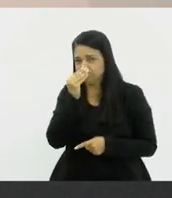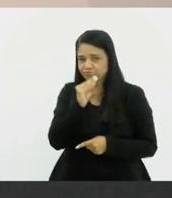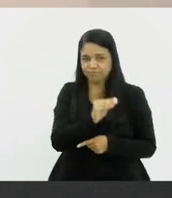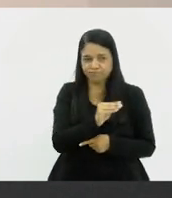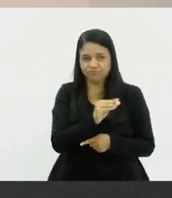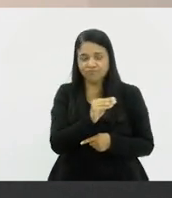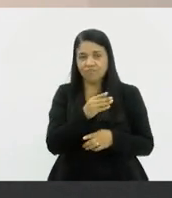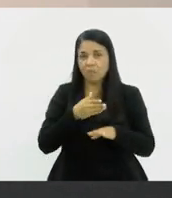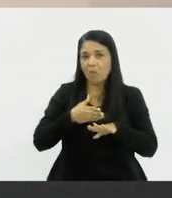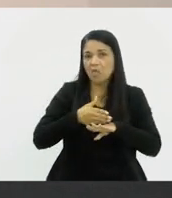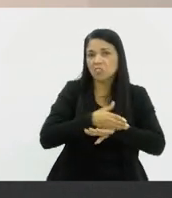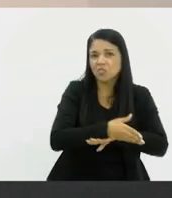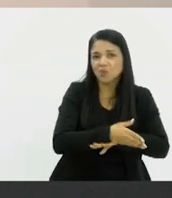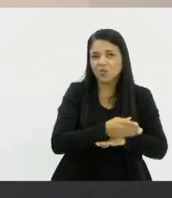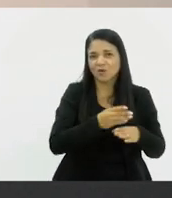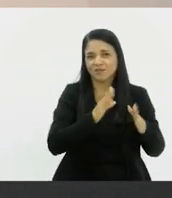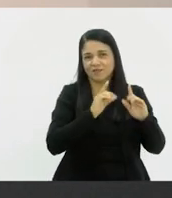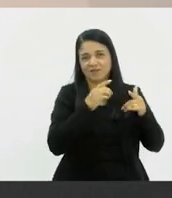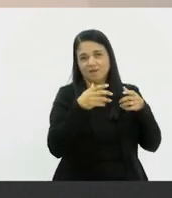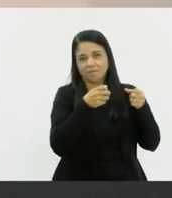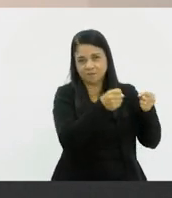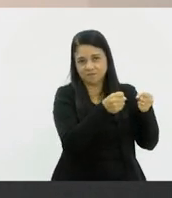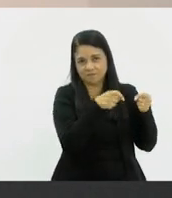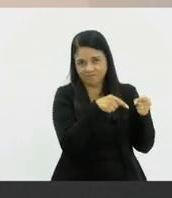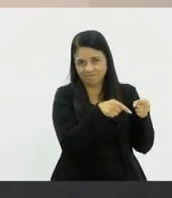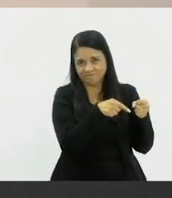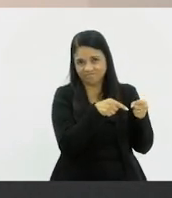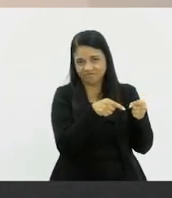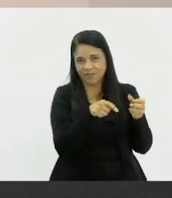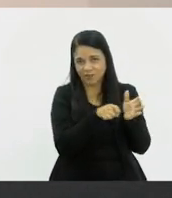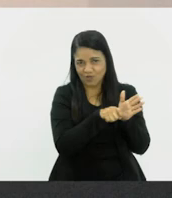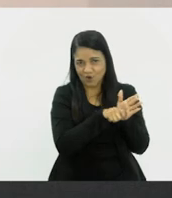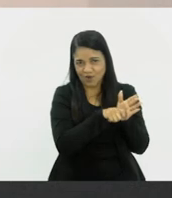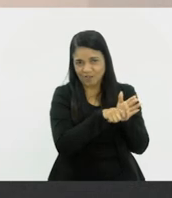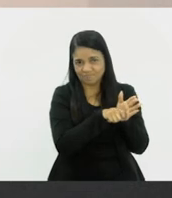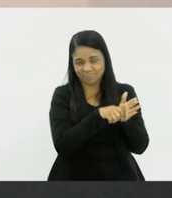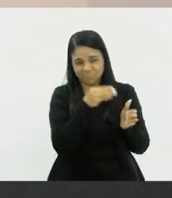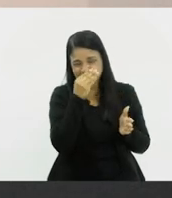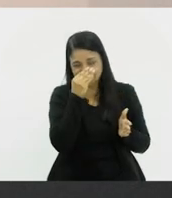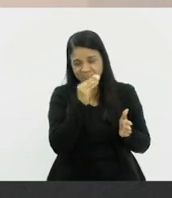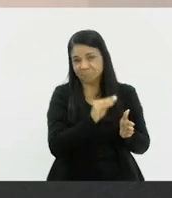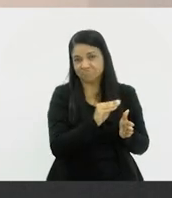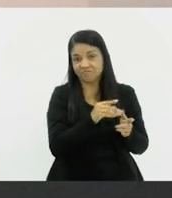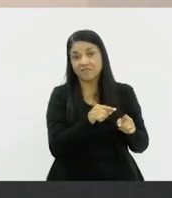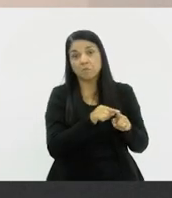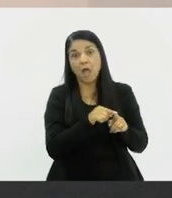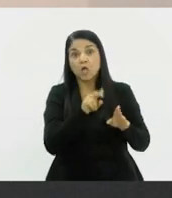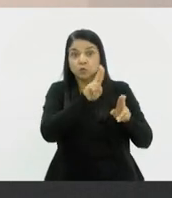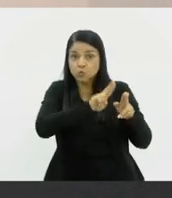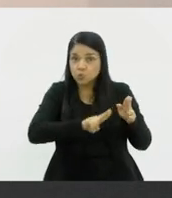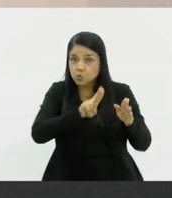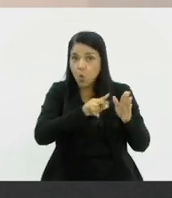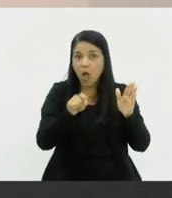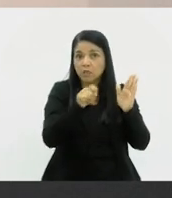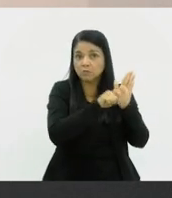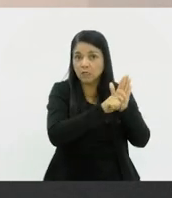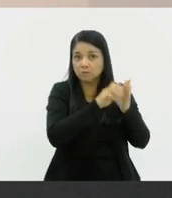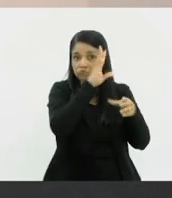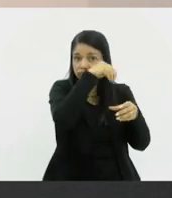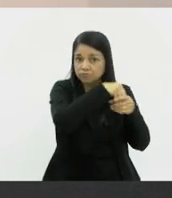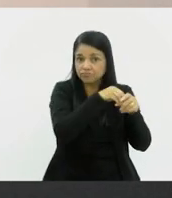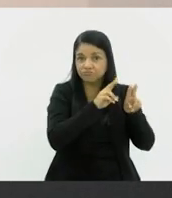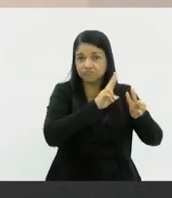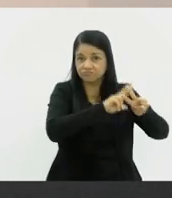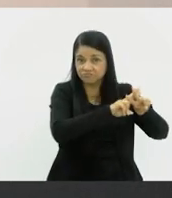entrou dentro da cela né mas não é omisso em querer dizer que um usuário de maconha dentro do presídio é traficante